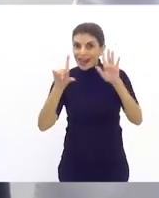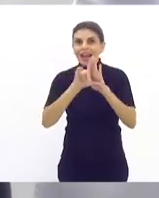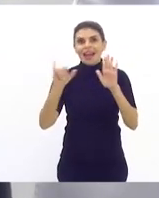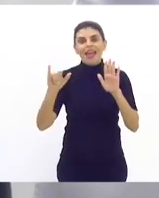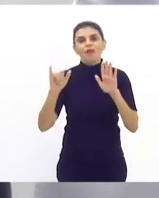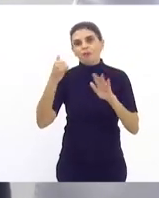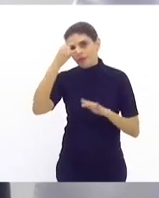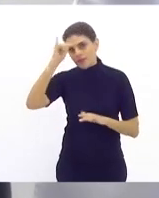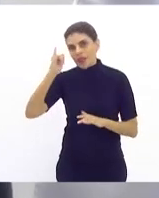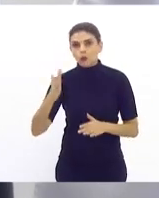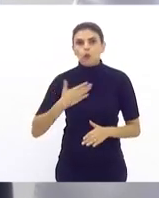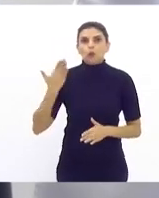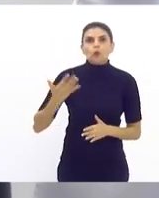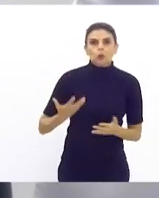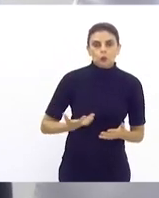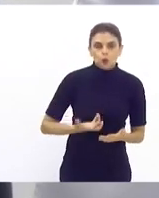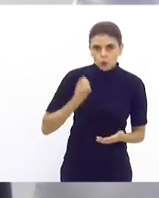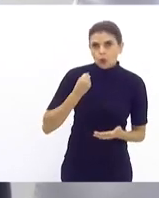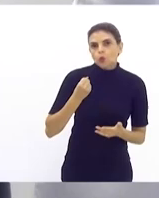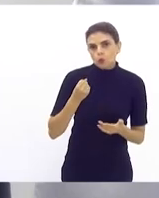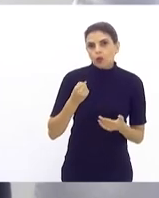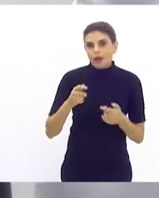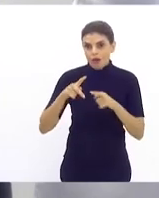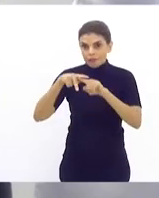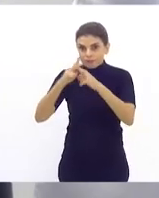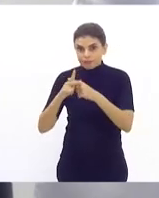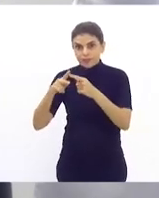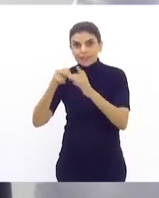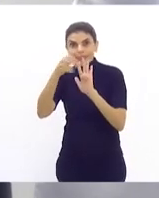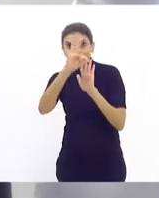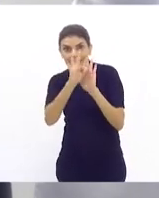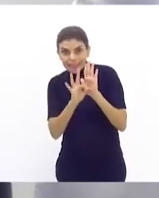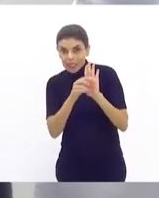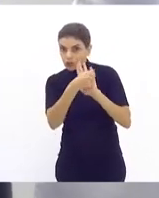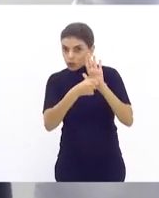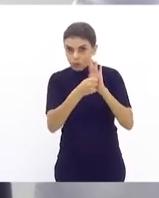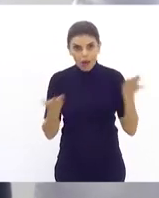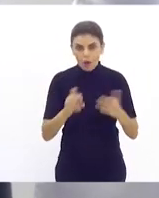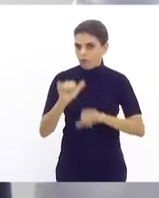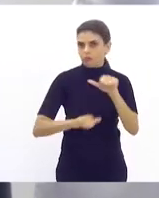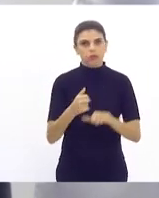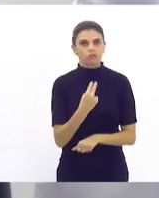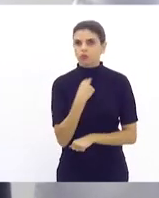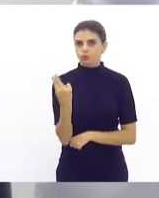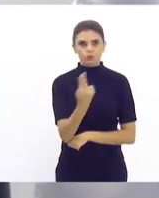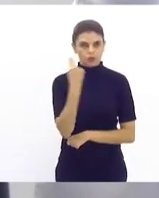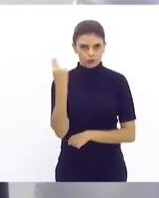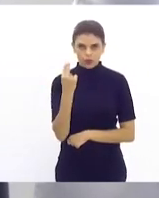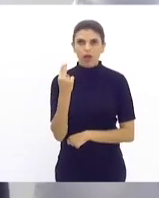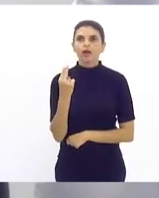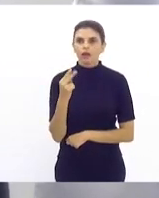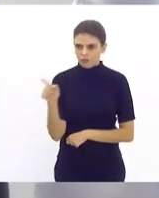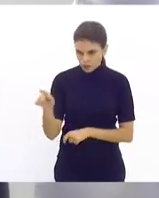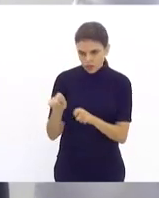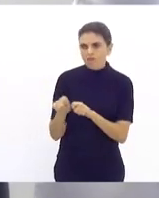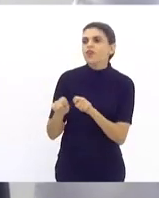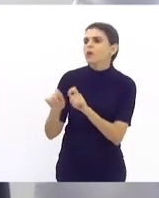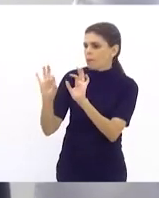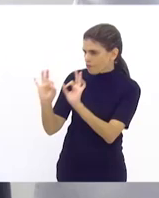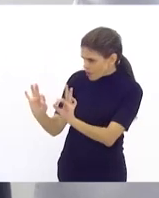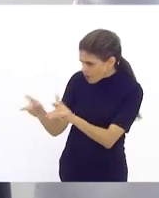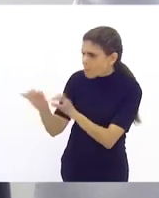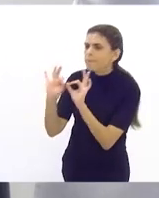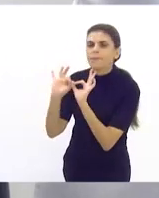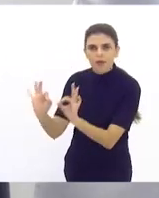pegadinha. Mas a gente não vai conseguir definir a redação agora. Sim. Mas deixando claro... Não, Vossa Excelência fez a... Perfeito.